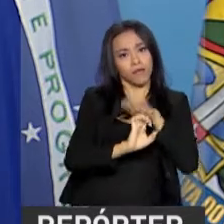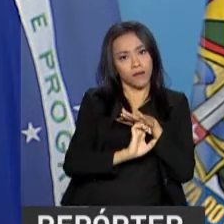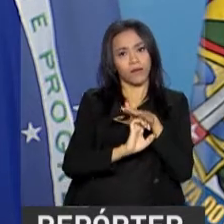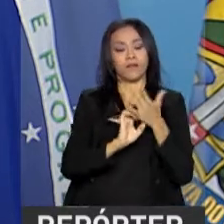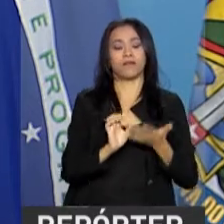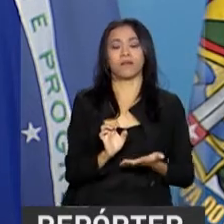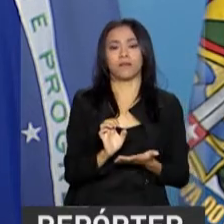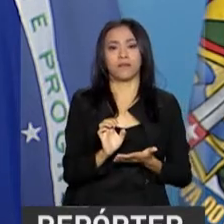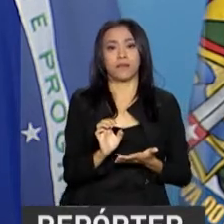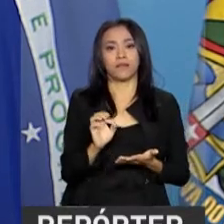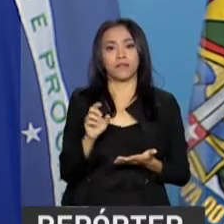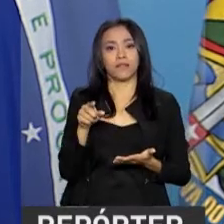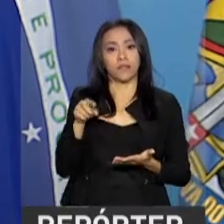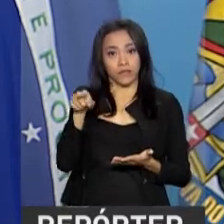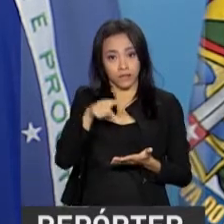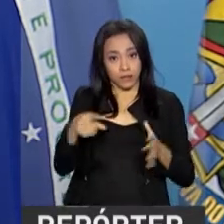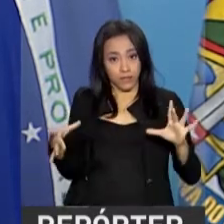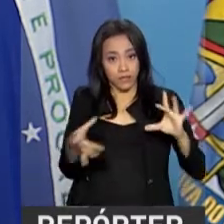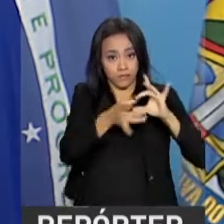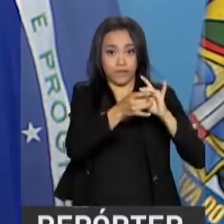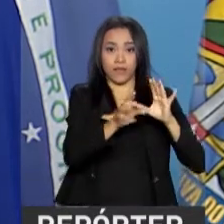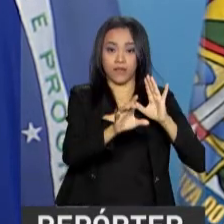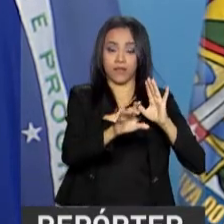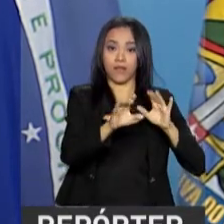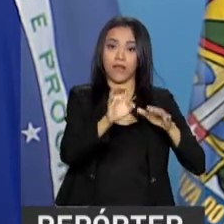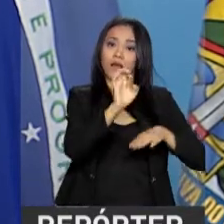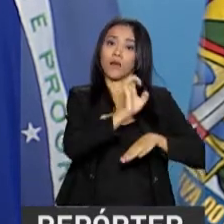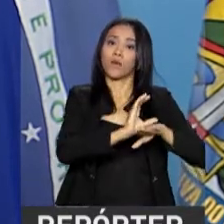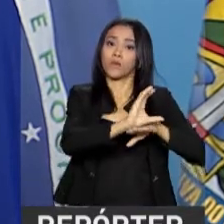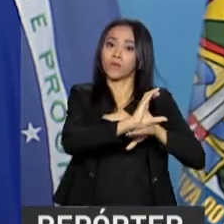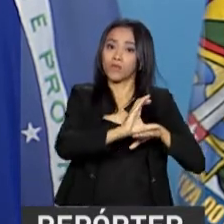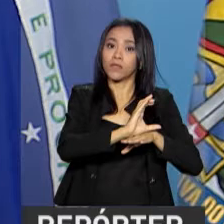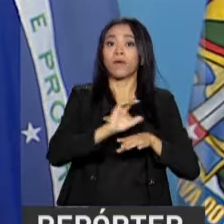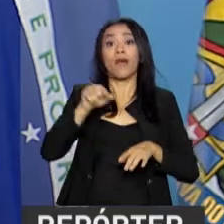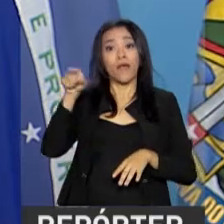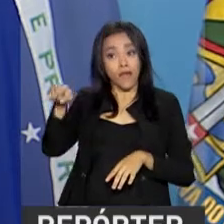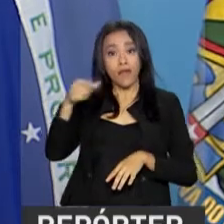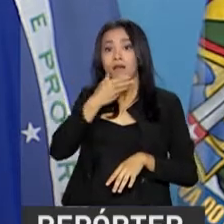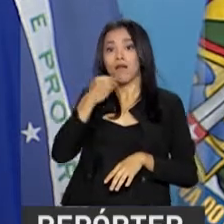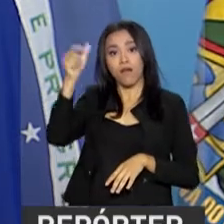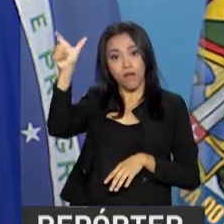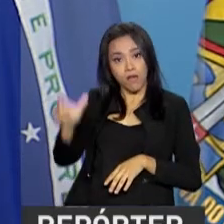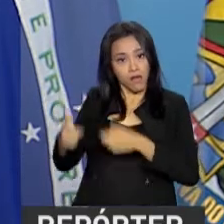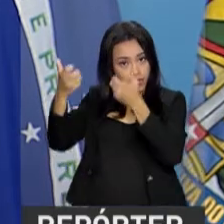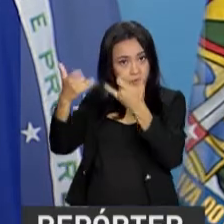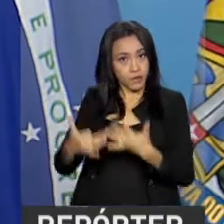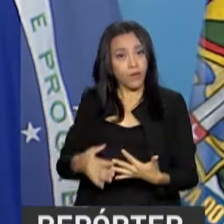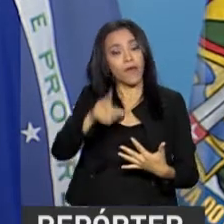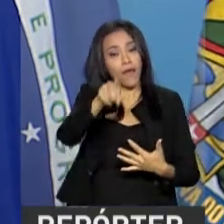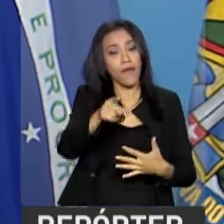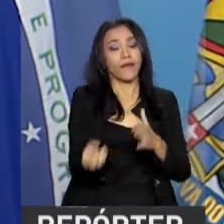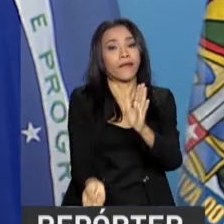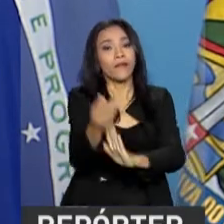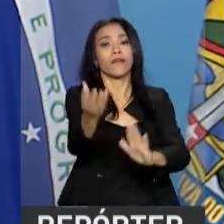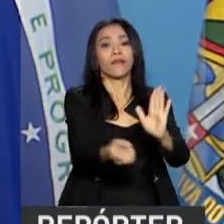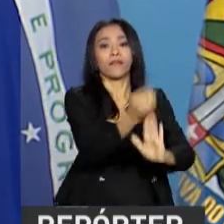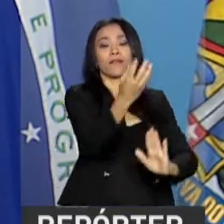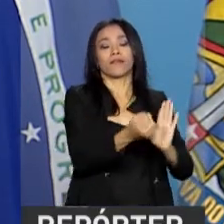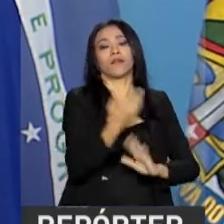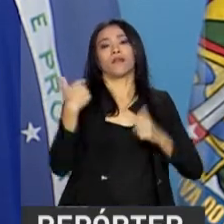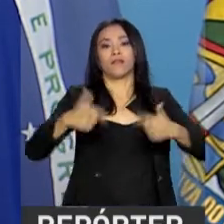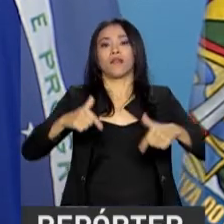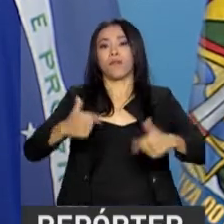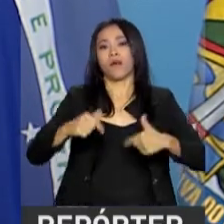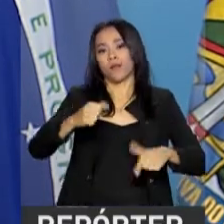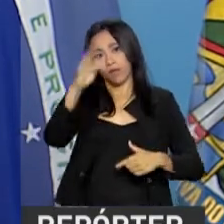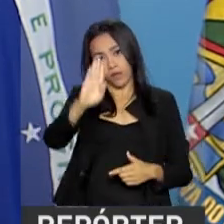prestigiamento condicional também lembrou afif é geradora de empregos no nosso país e emprego é o que